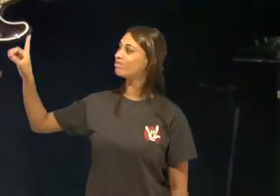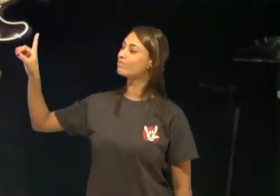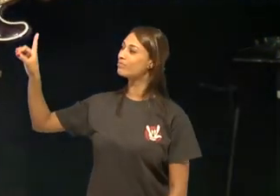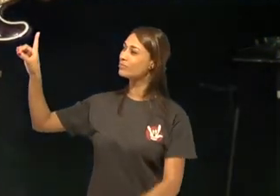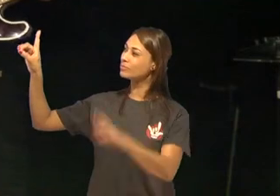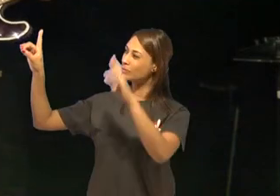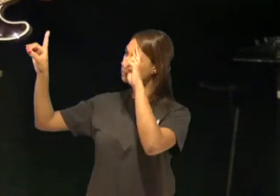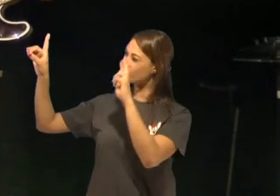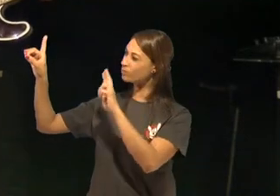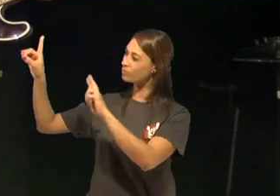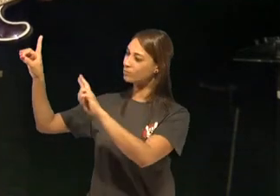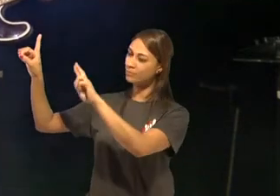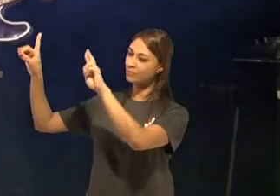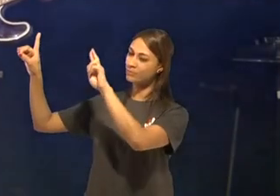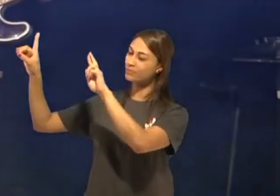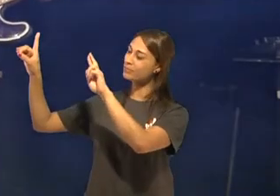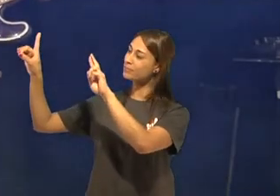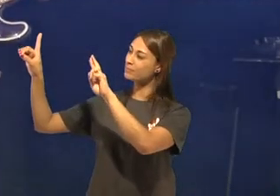Senhor.